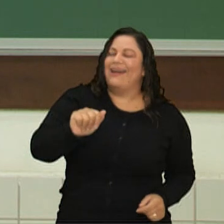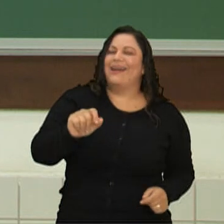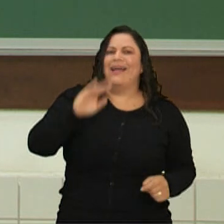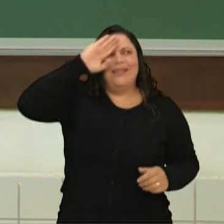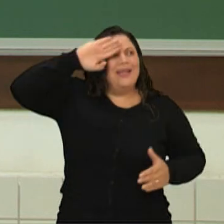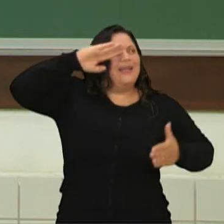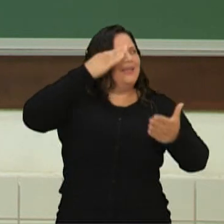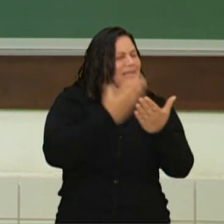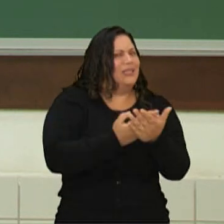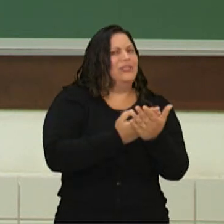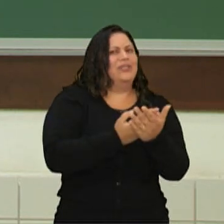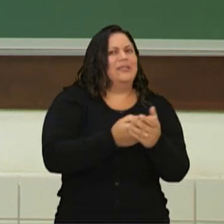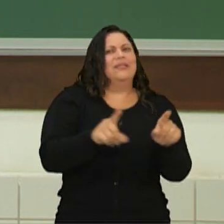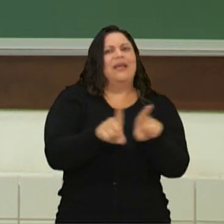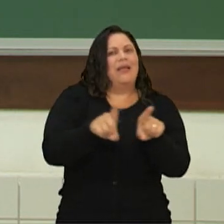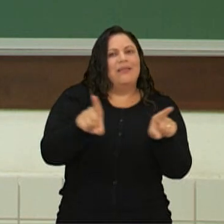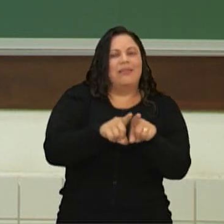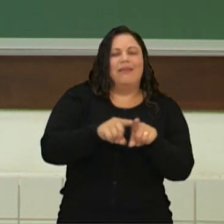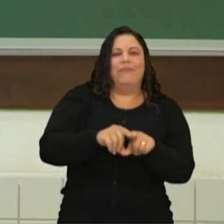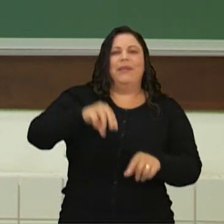o profeta. Tá?